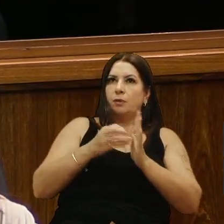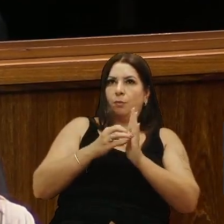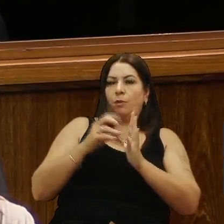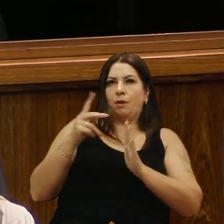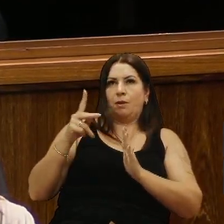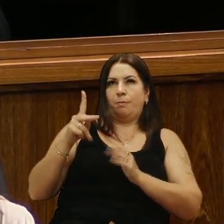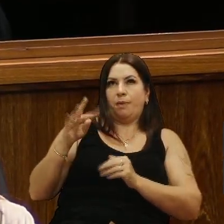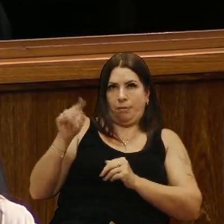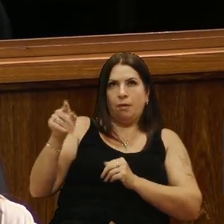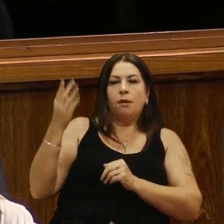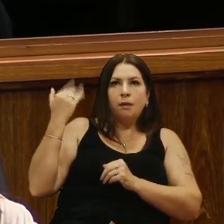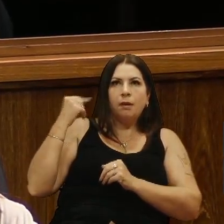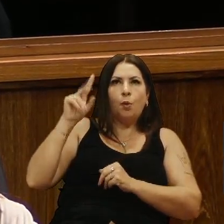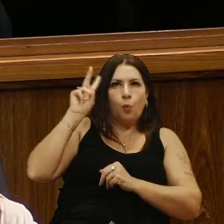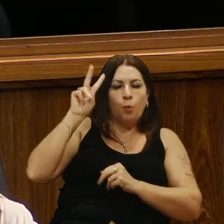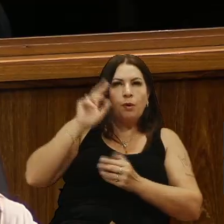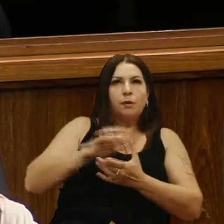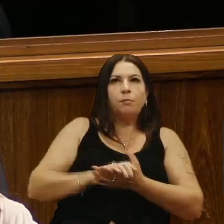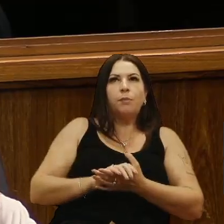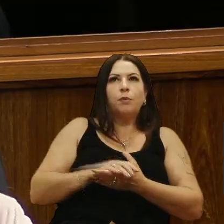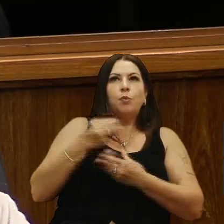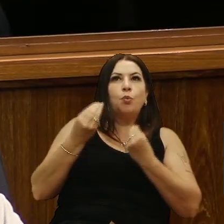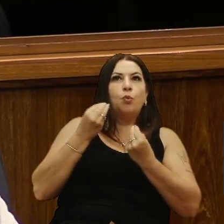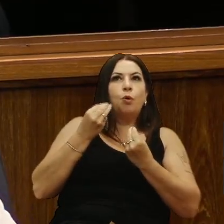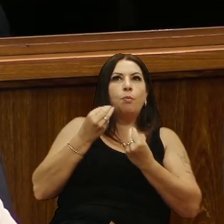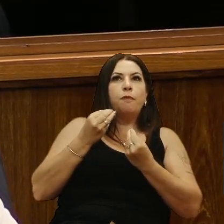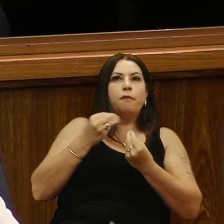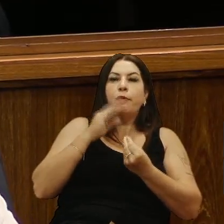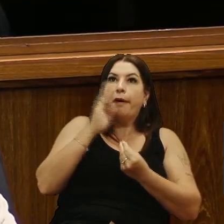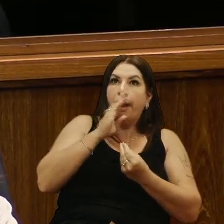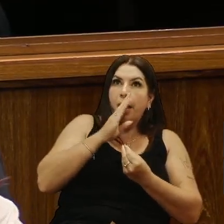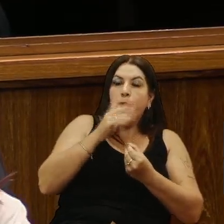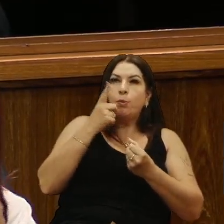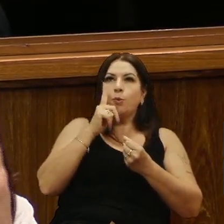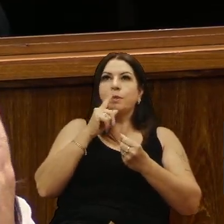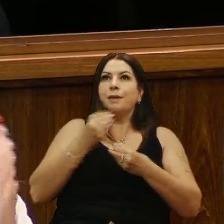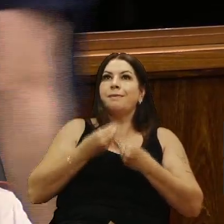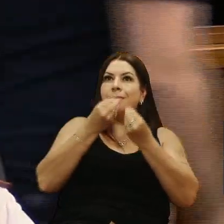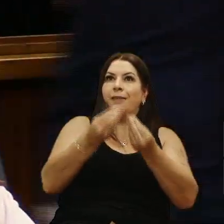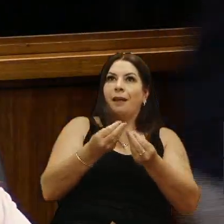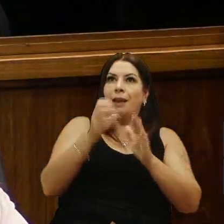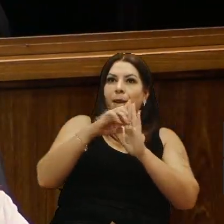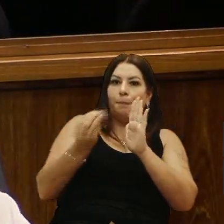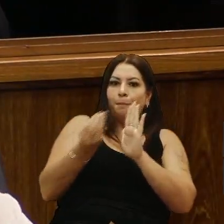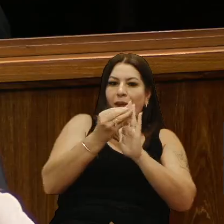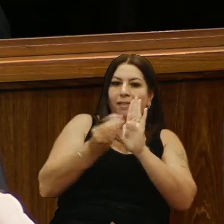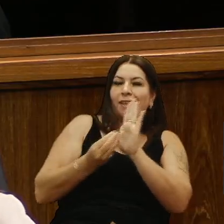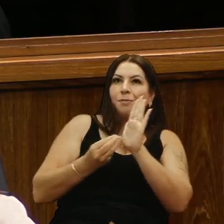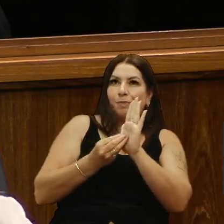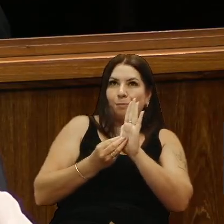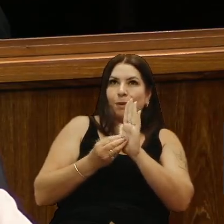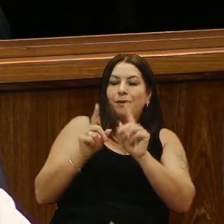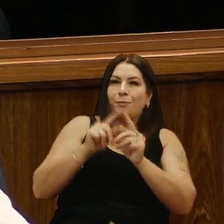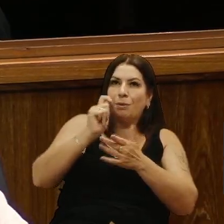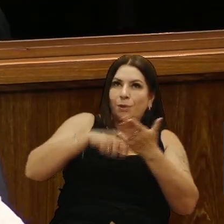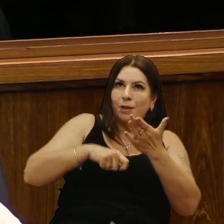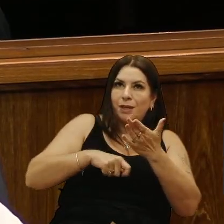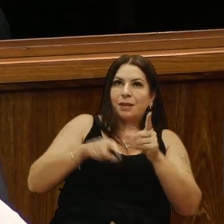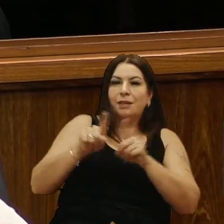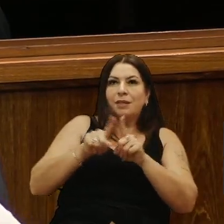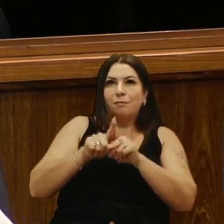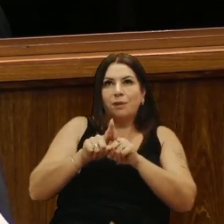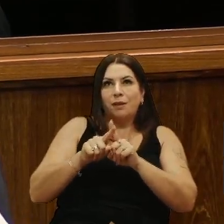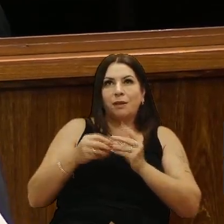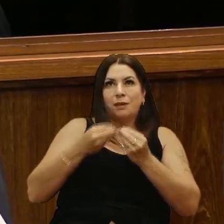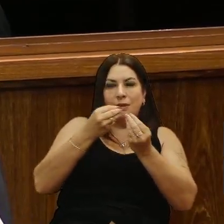bancada, então lembro de como foi corrido para a gente conseguir entregar as nossas emendas, porque além de protocolá-las, a gente teve